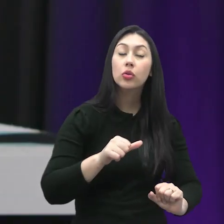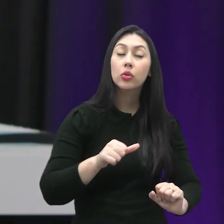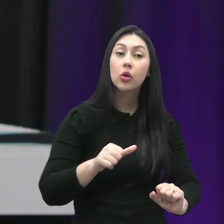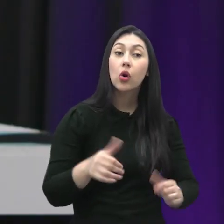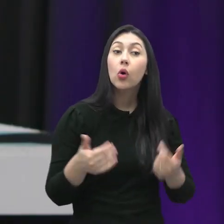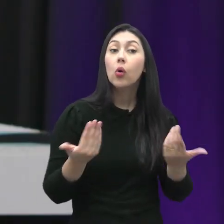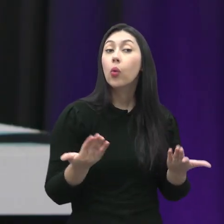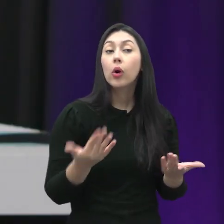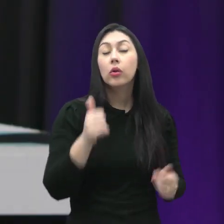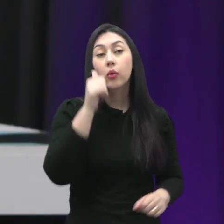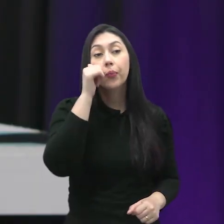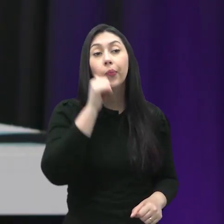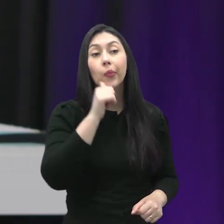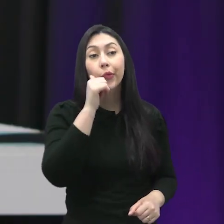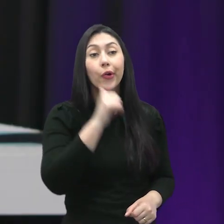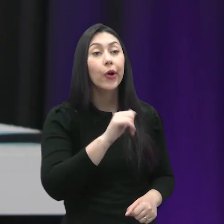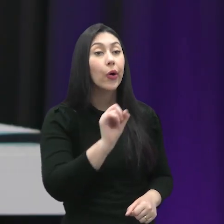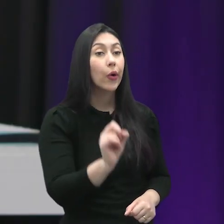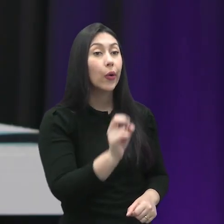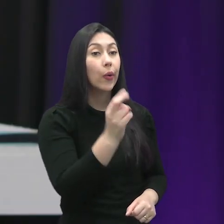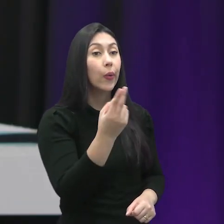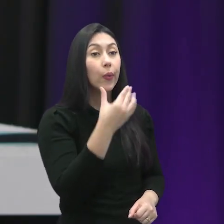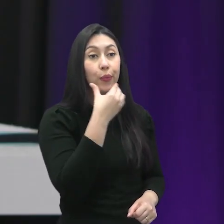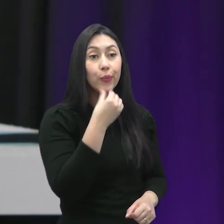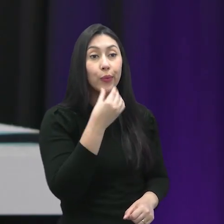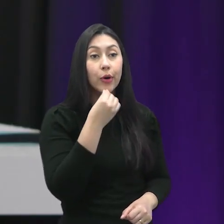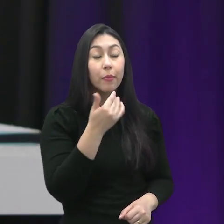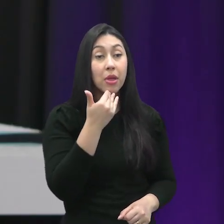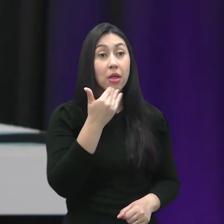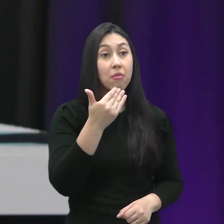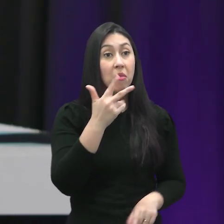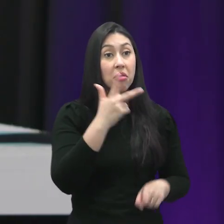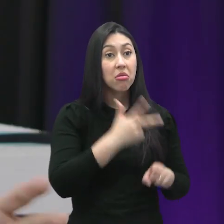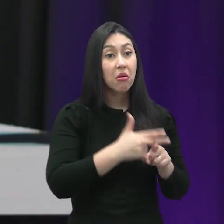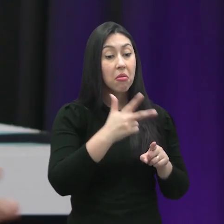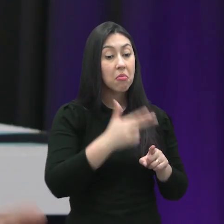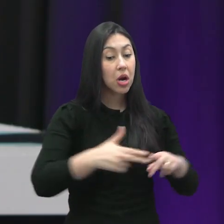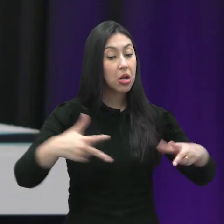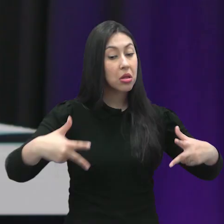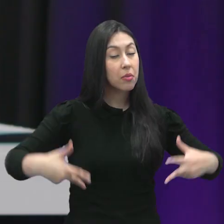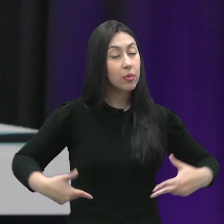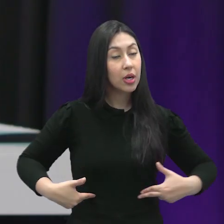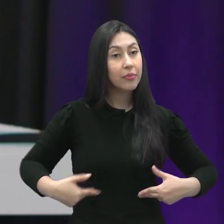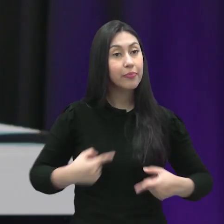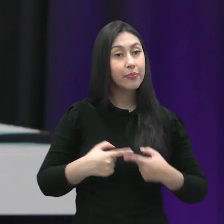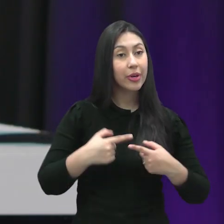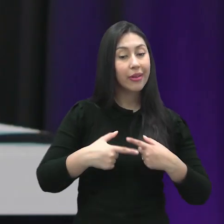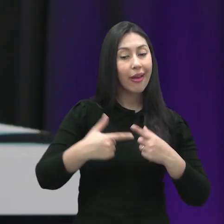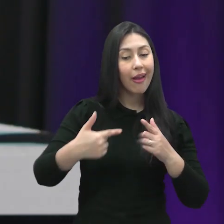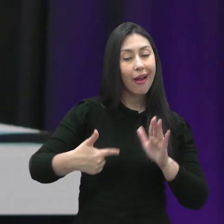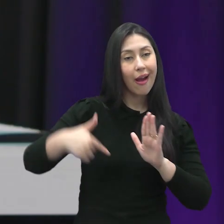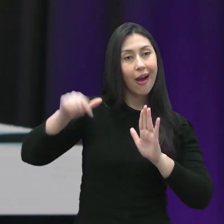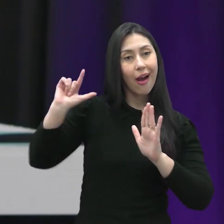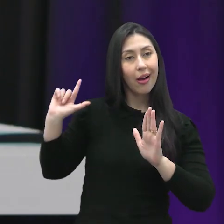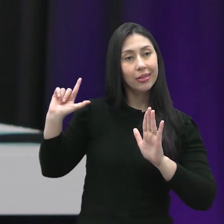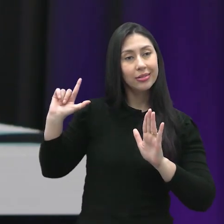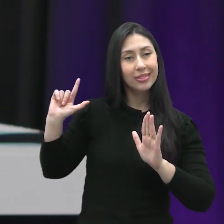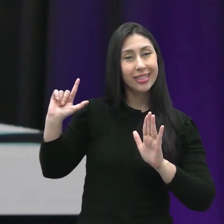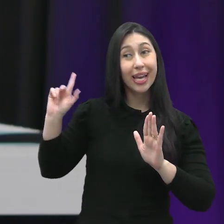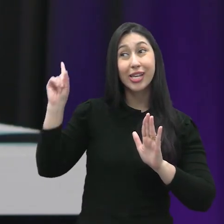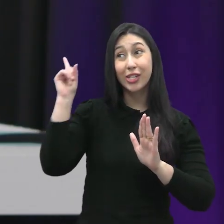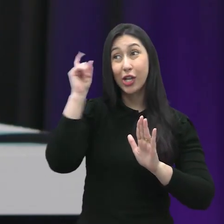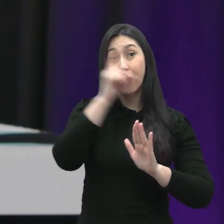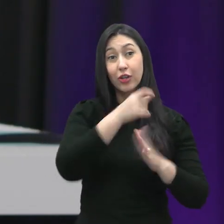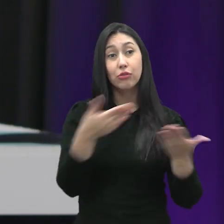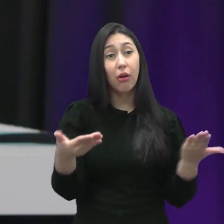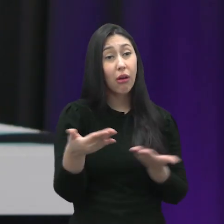pedir no serviço público o processo de laqueadura ou vasectomia. Então, antes dessa mudança, ela torna mais fácil, né, o